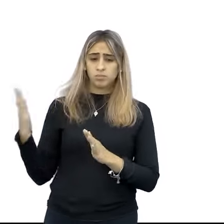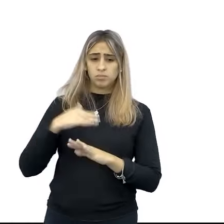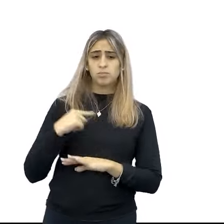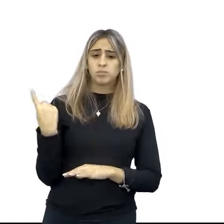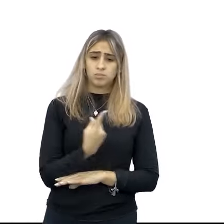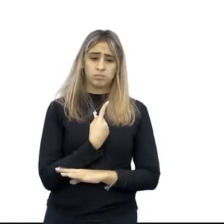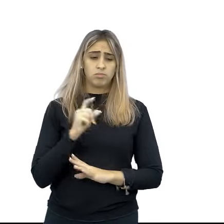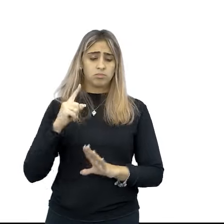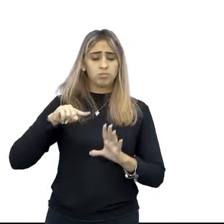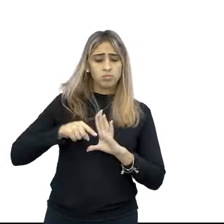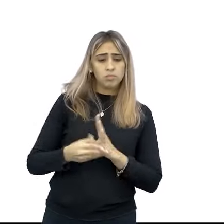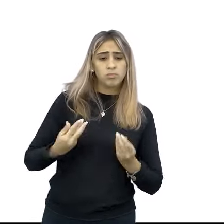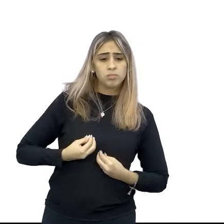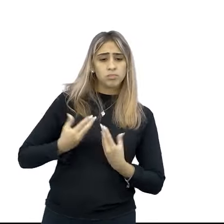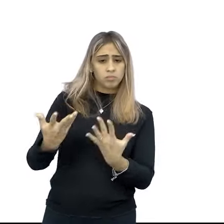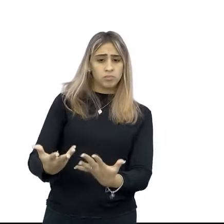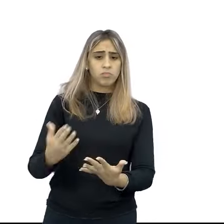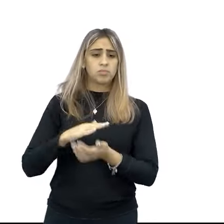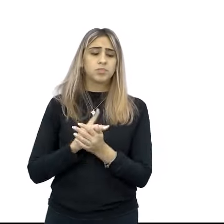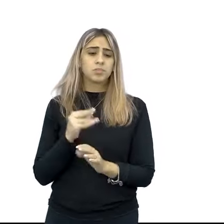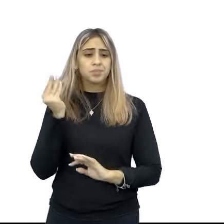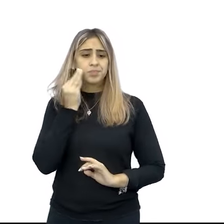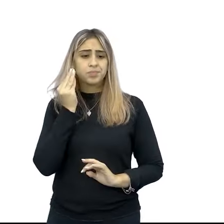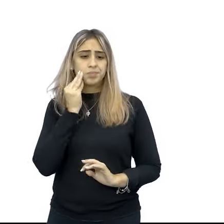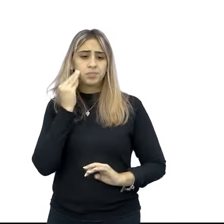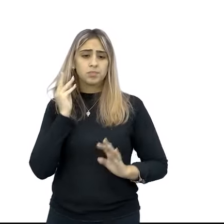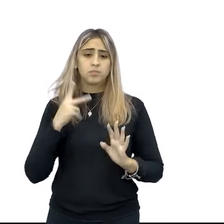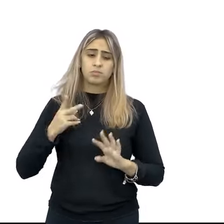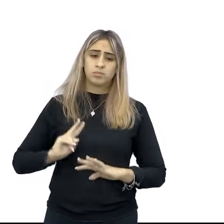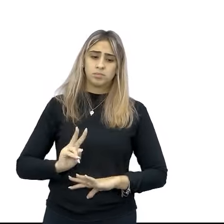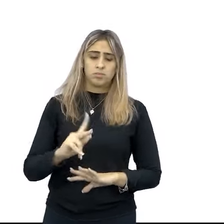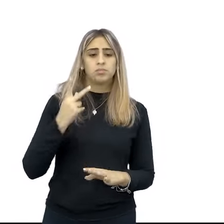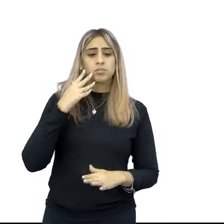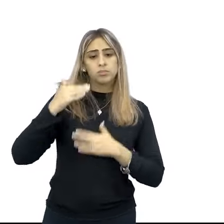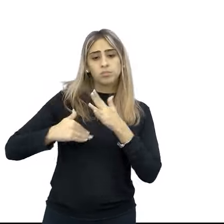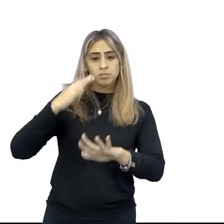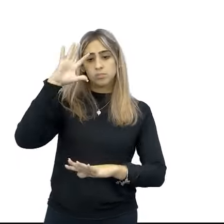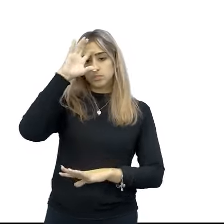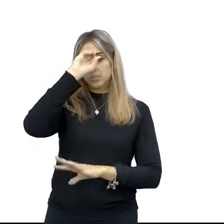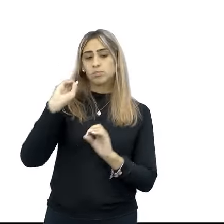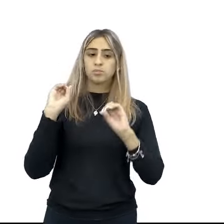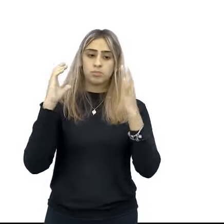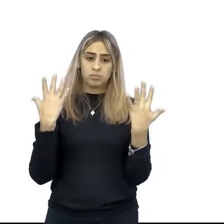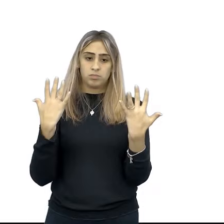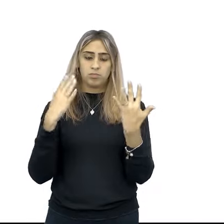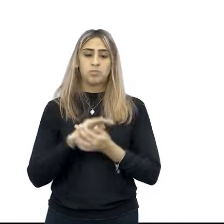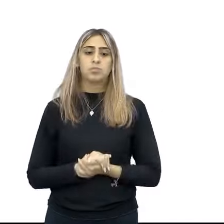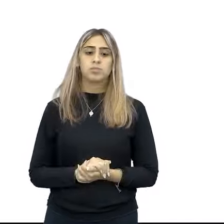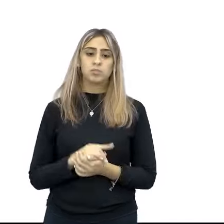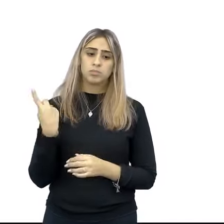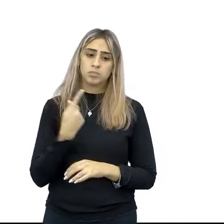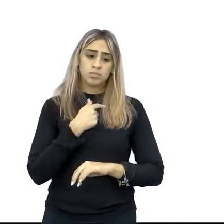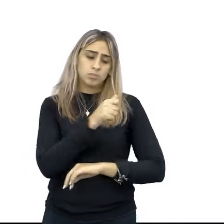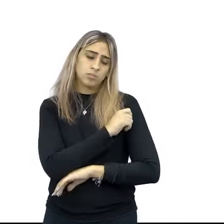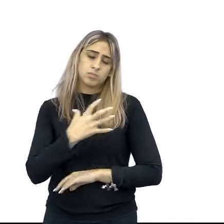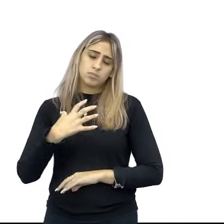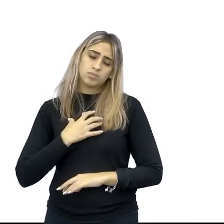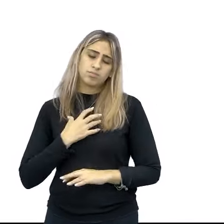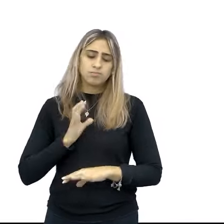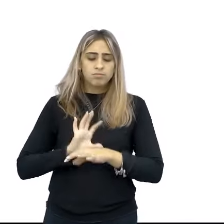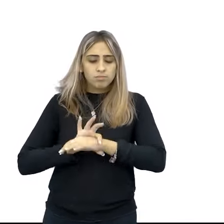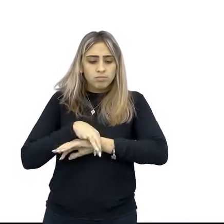nós vamos oferecendo oportunidades contínuas para que o aprendizado aconteça e o estudante se sinta